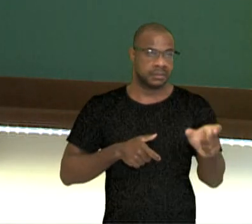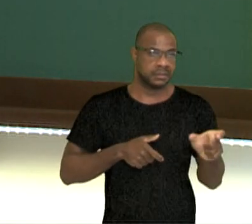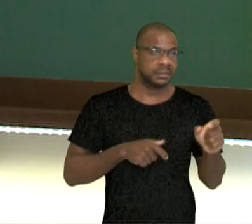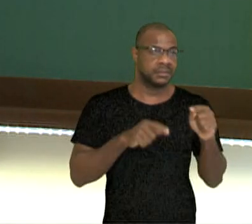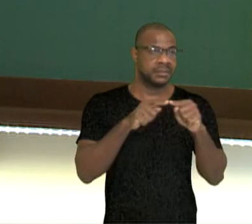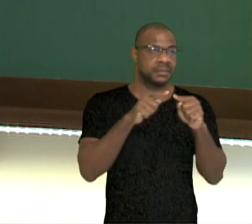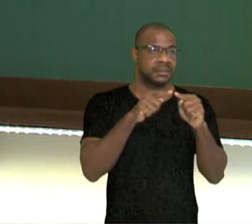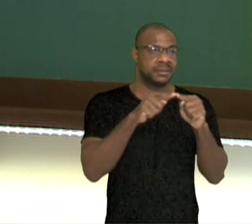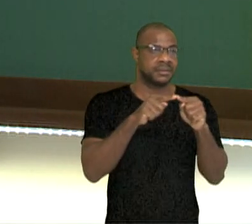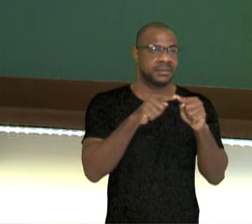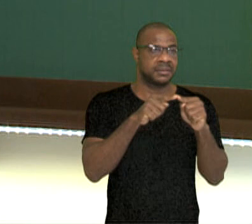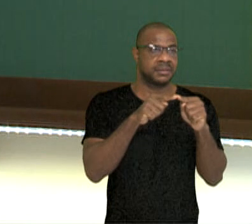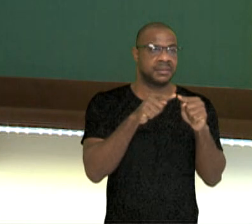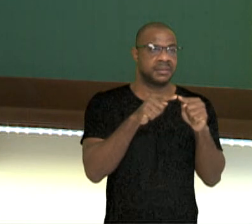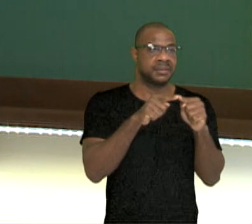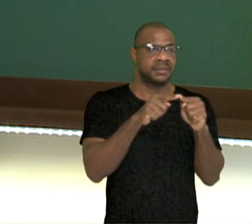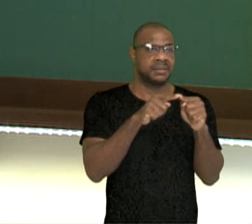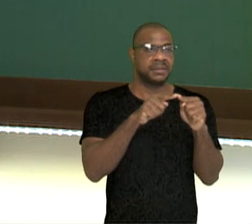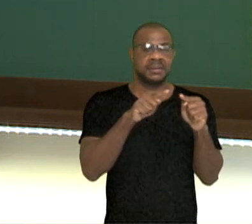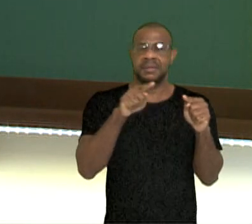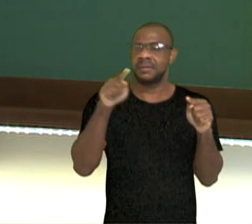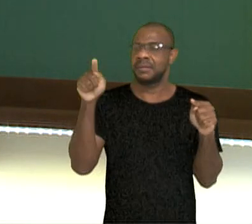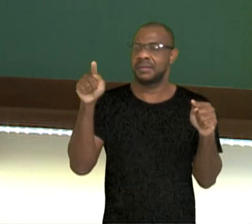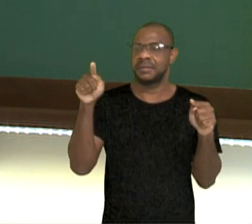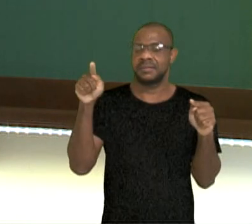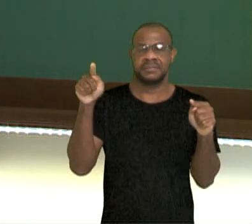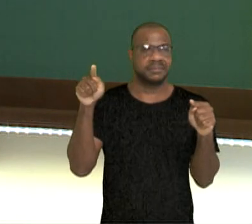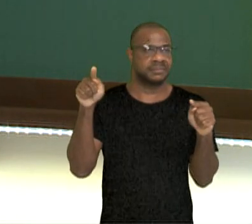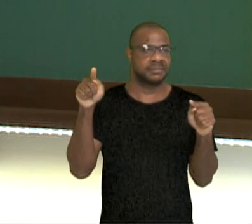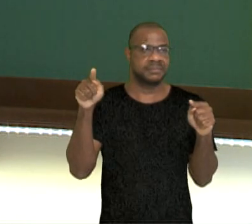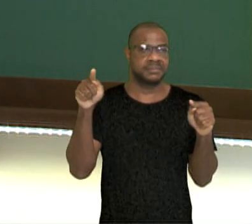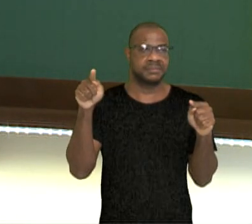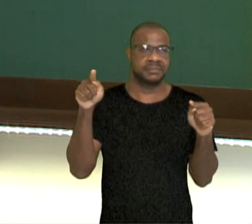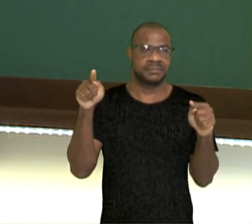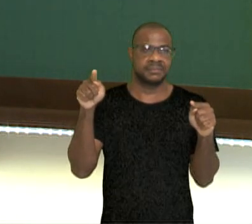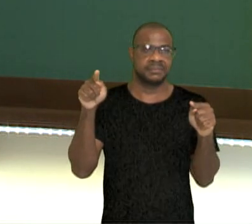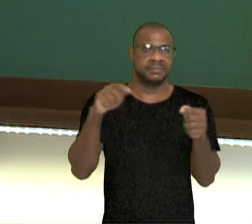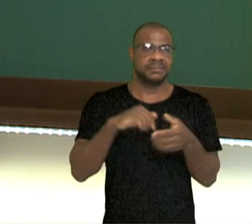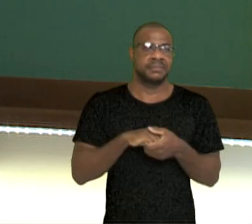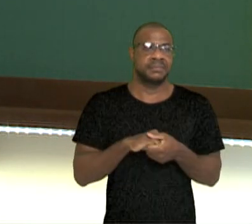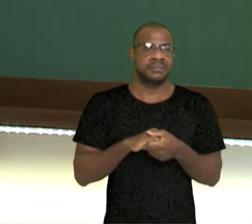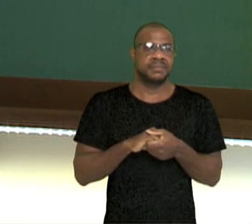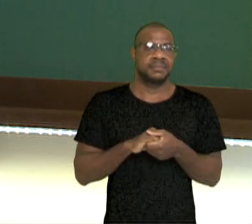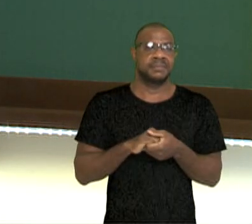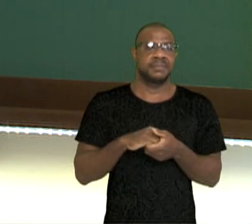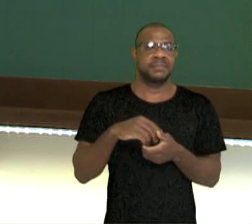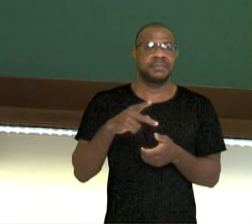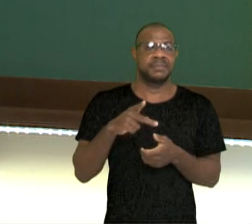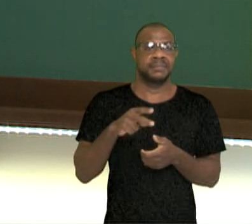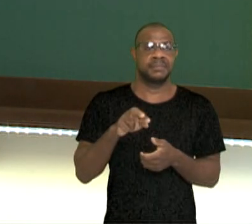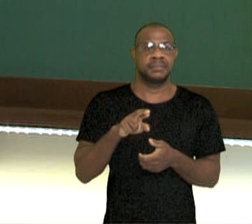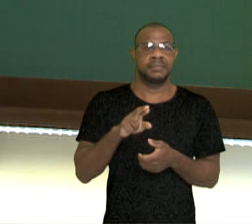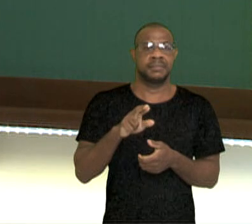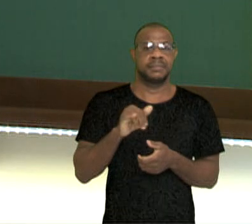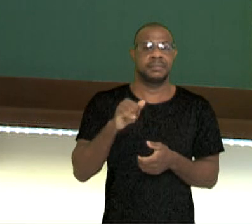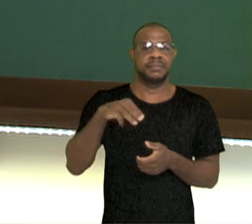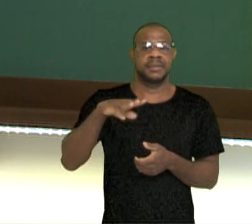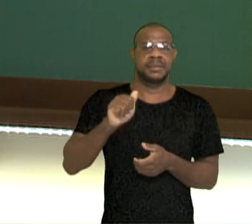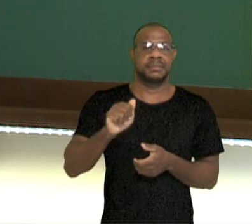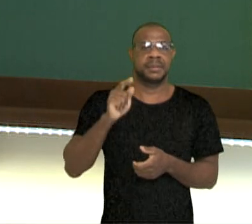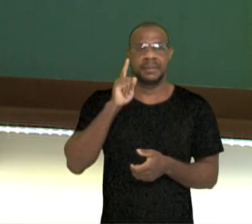prisma triangular, só para ter um nome. Um exemplo disso aqui é um calendário de mesa, por exemplo. Então, abrindo, eu vou